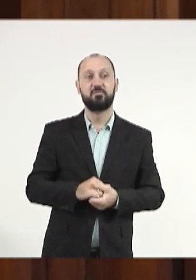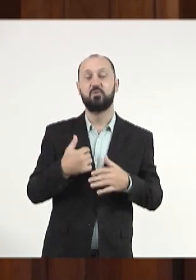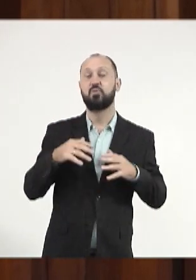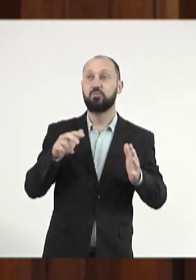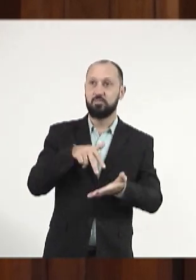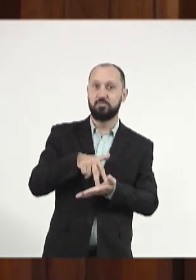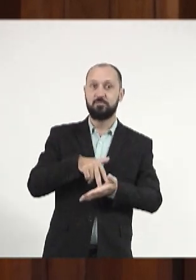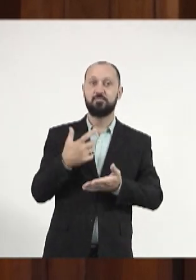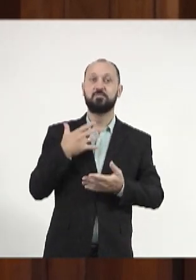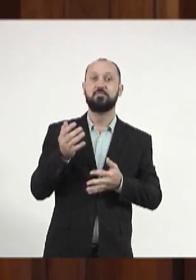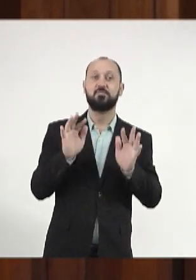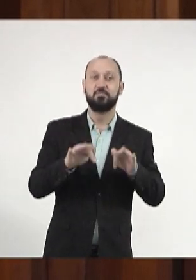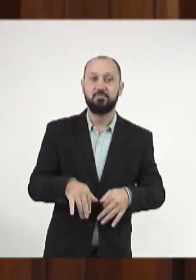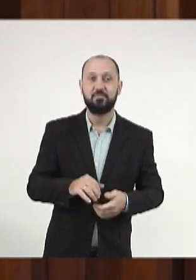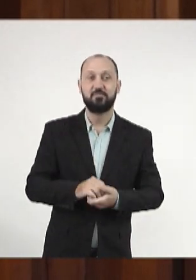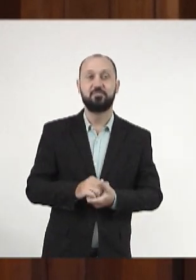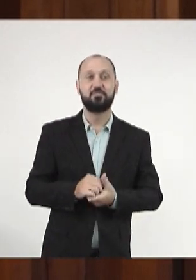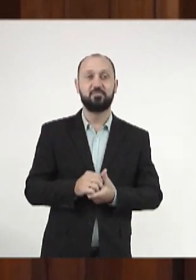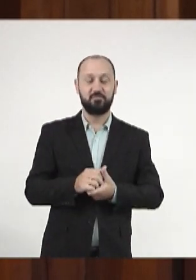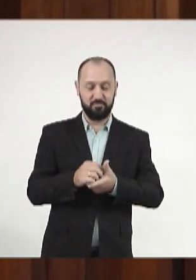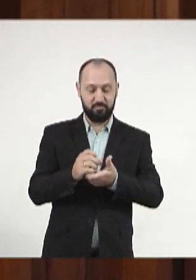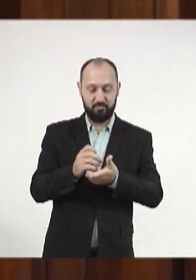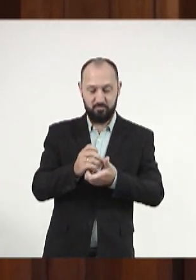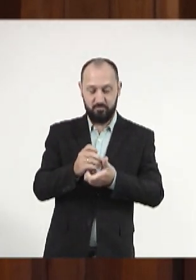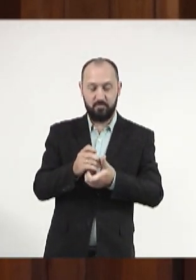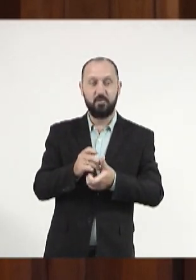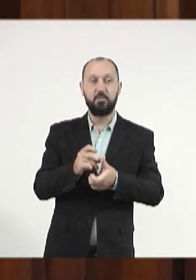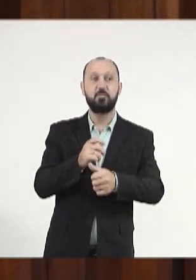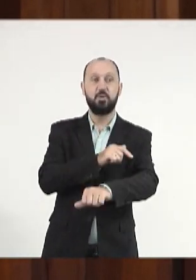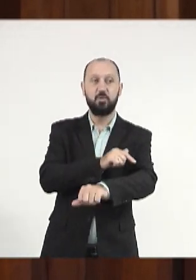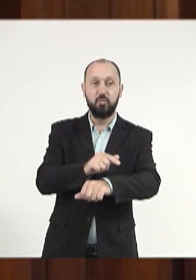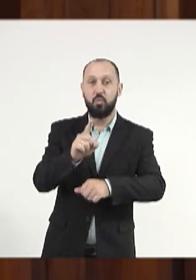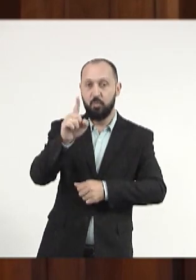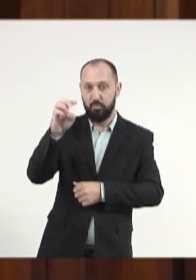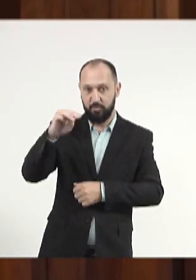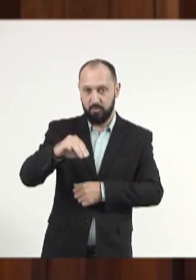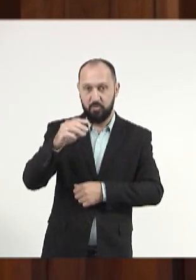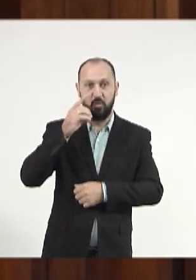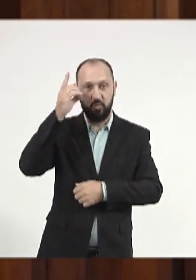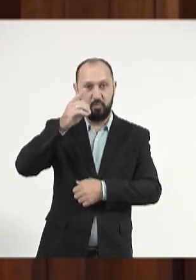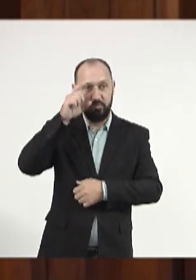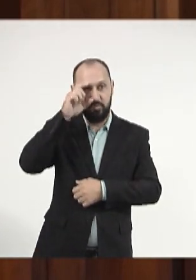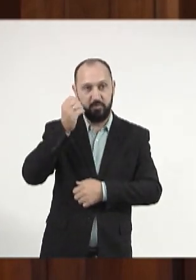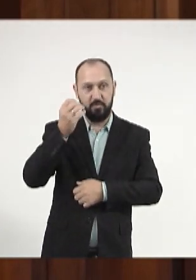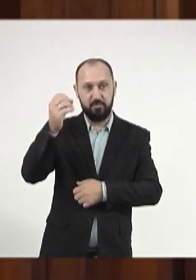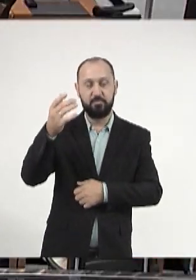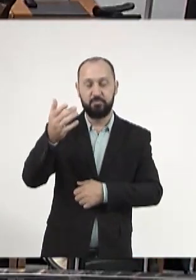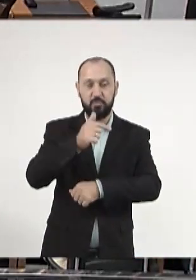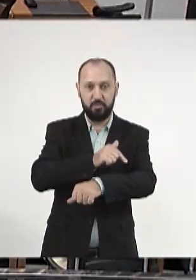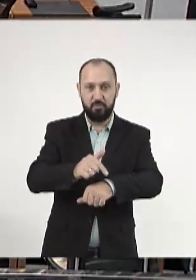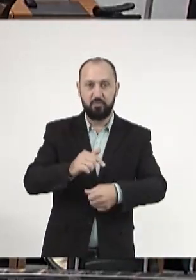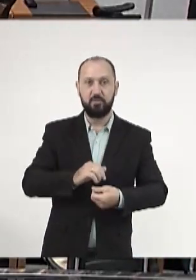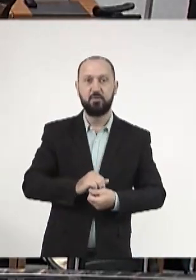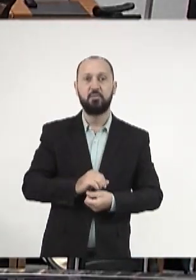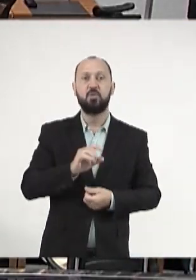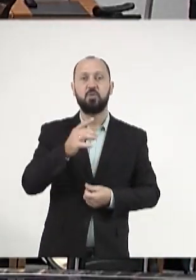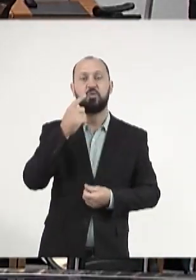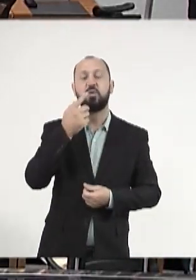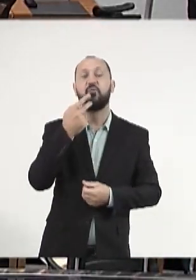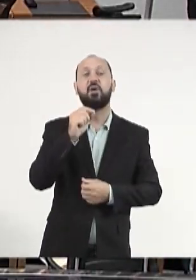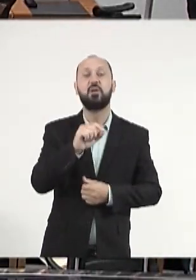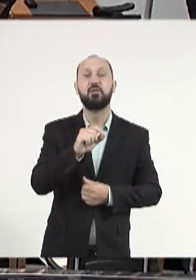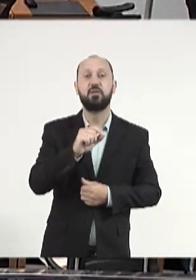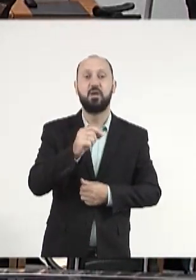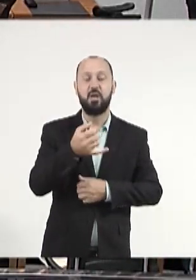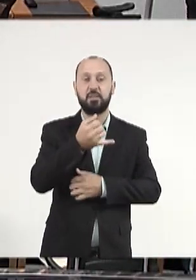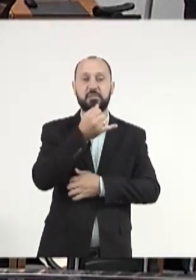eu estou aqui querendo encerrar, mas eu, por educação, vou conceder 1 minuto ao deputado Pedro Oceano. Olha, apenas para mencionar